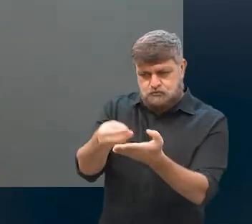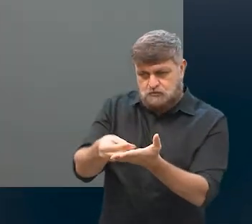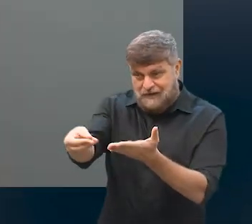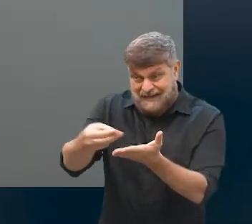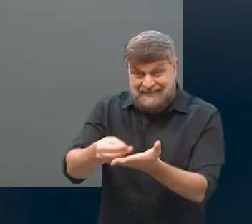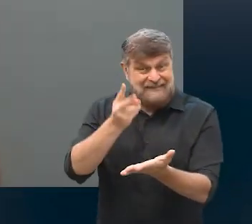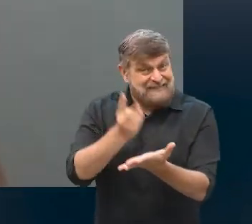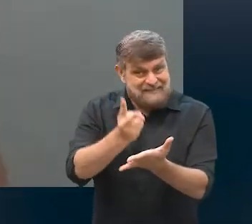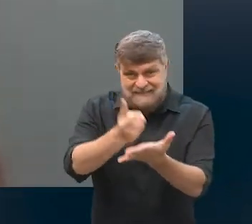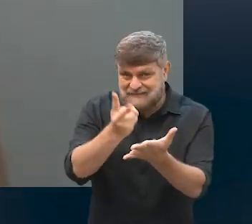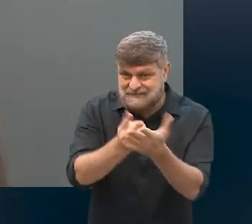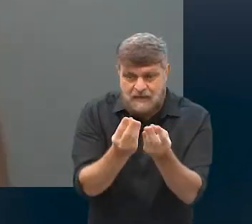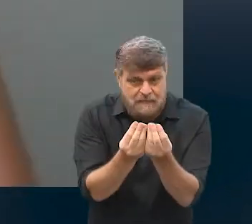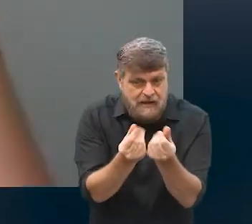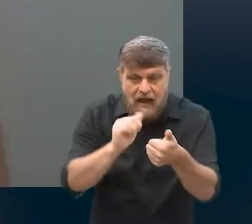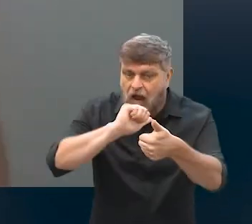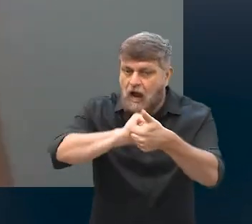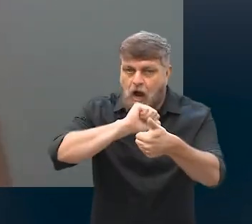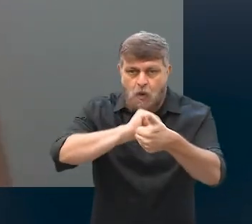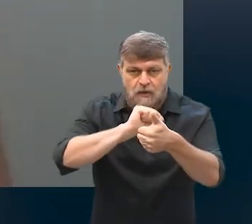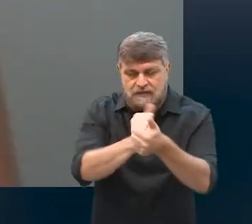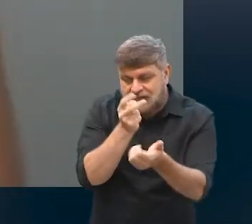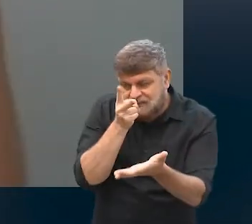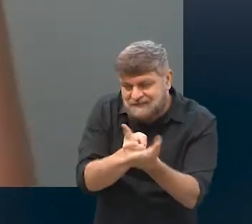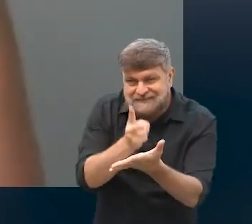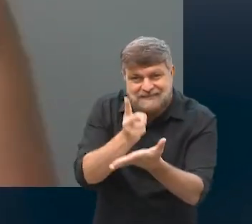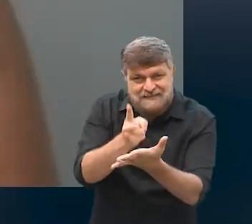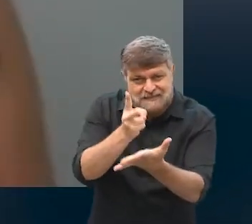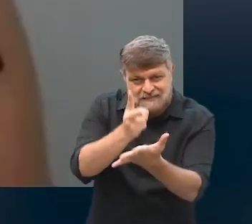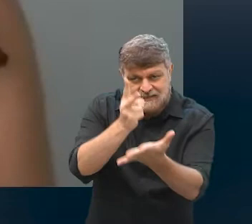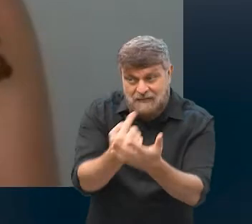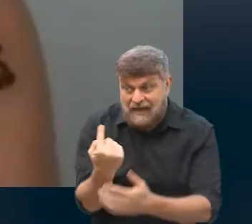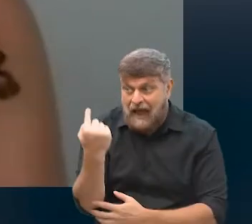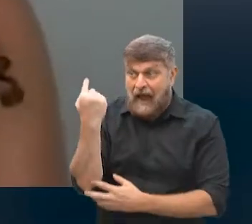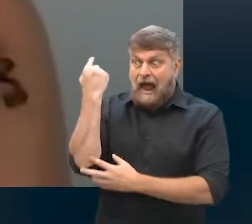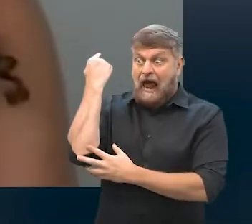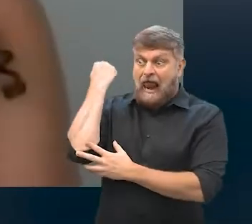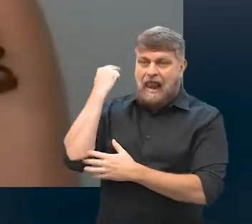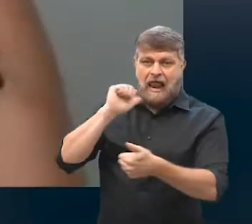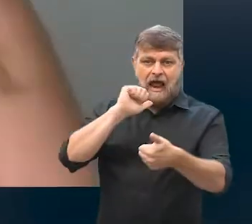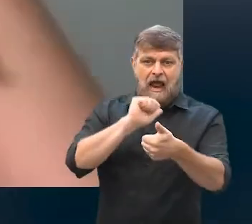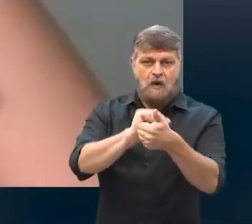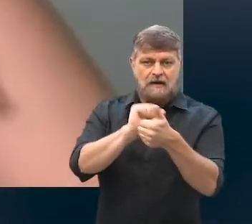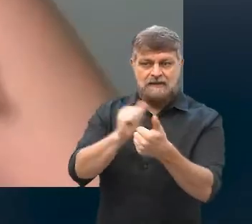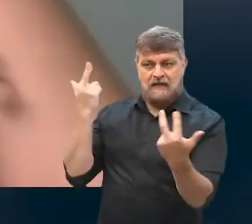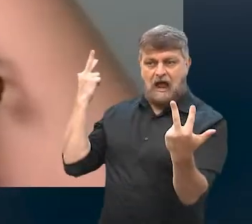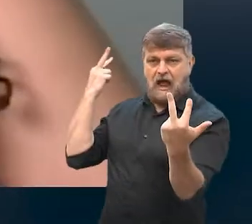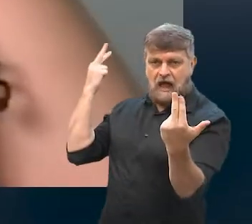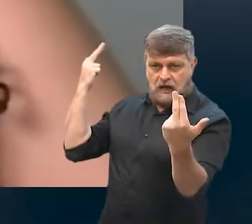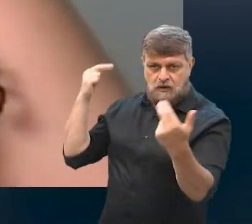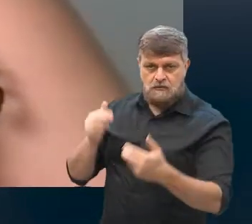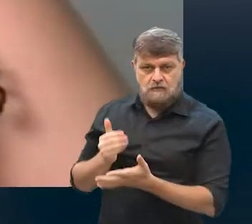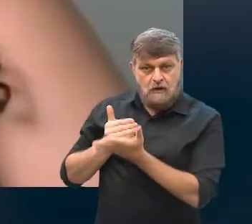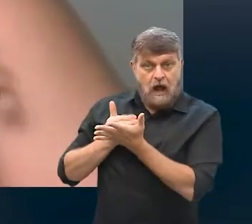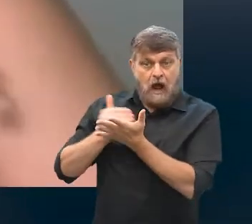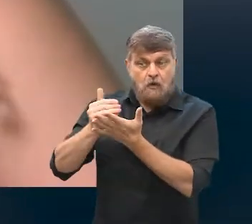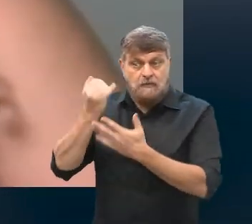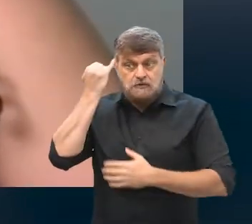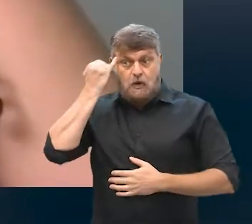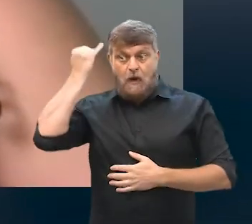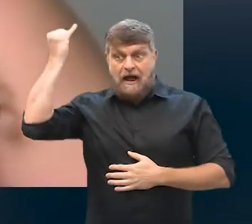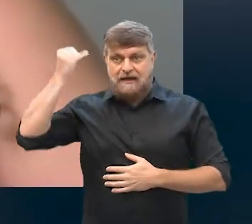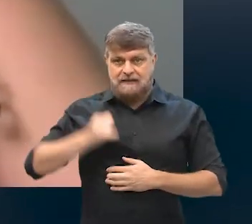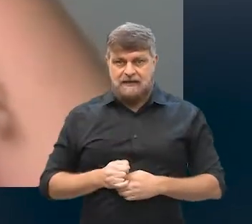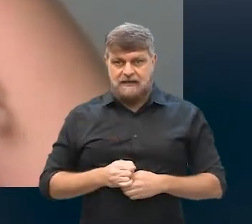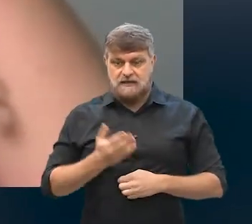o mesmo padrão de serviço, o mesmo padrão de qualidade que foi pensado lá no início do negócio, quando ele foi